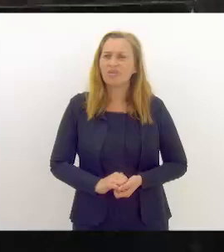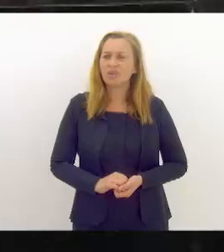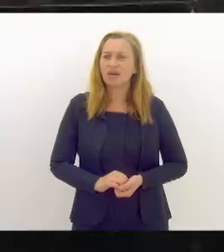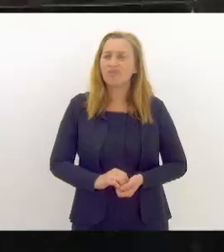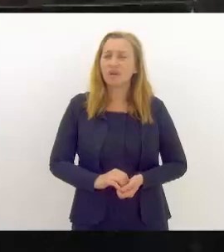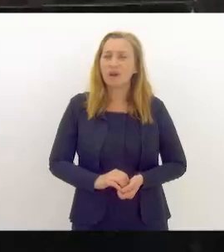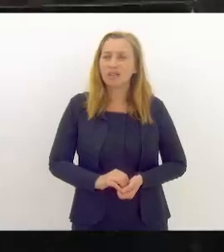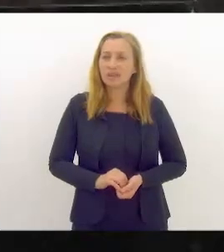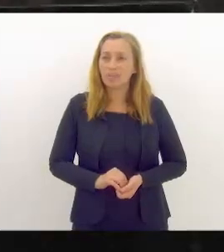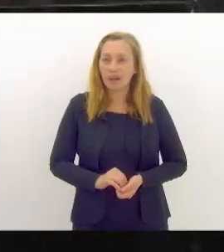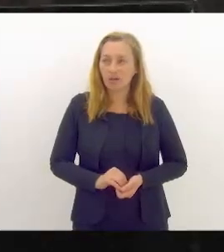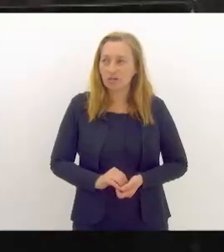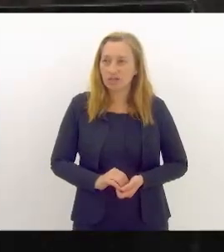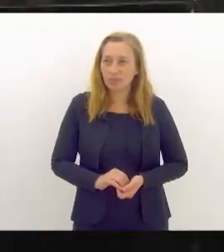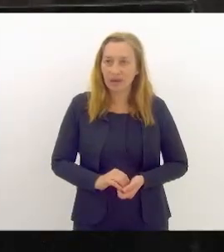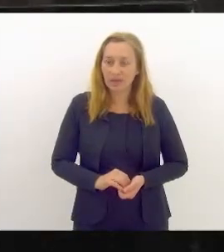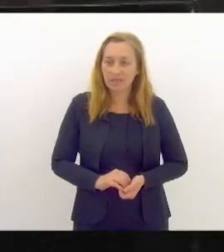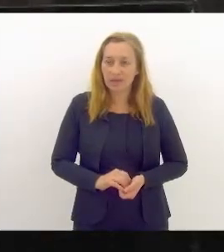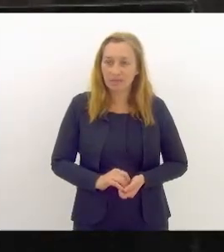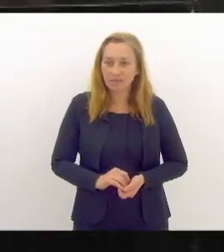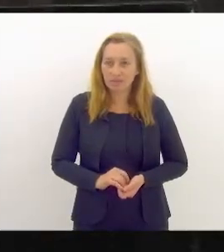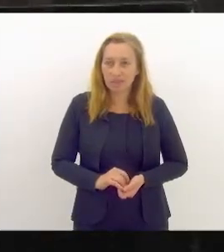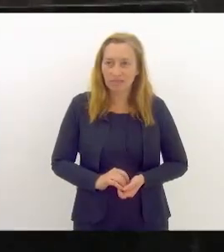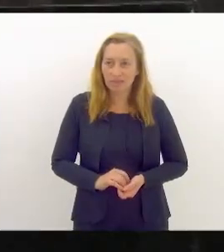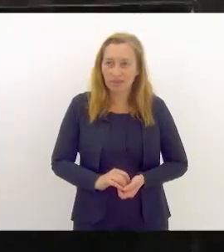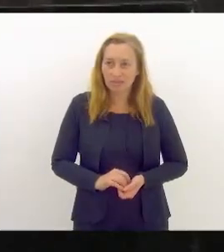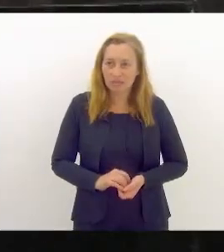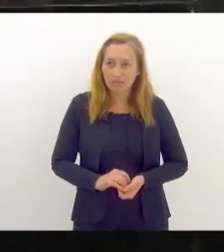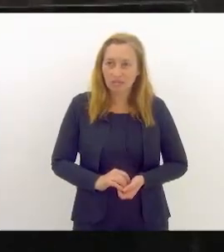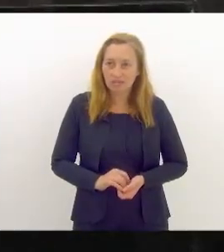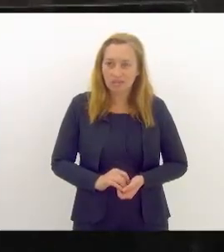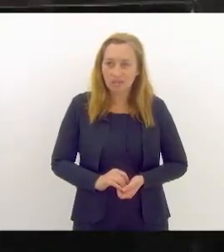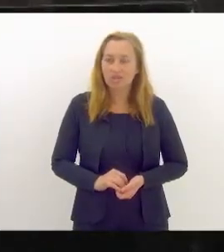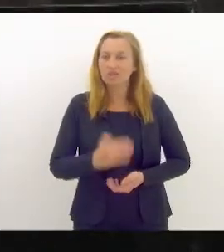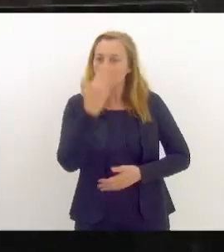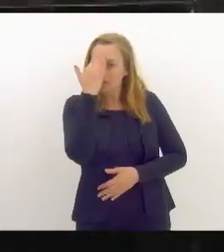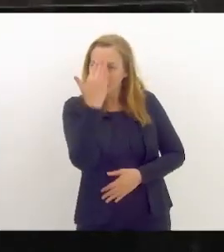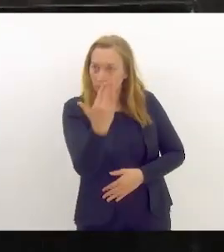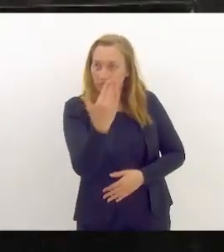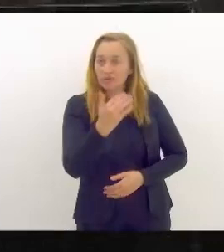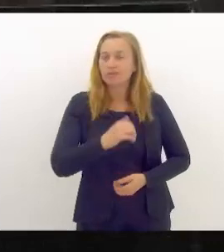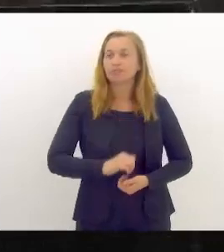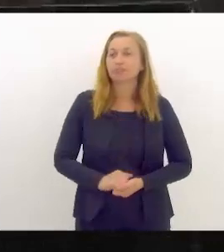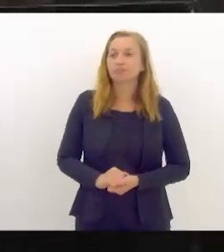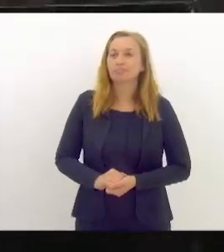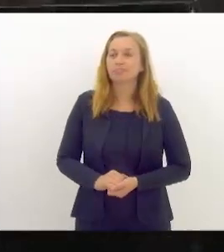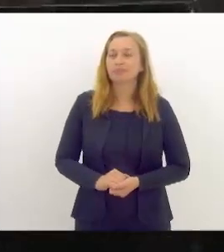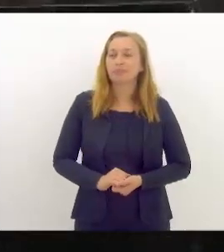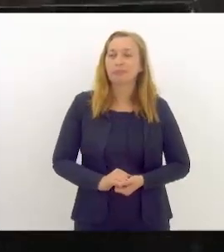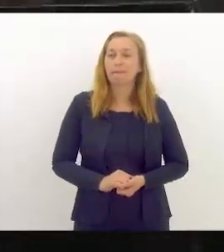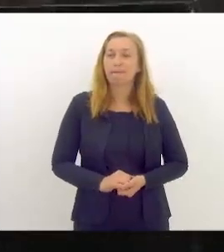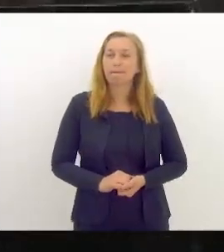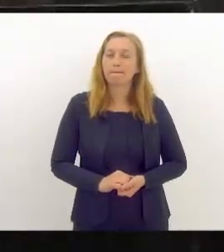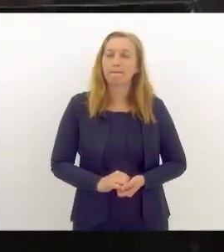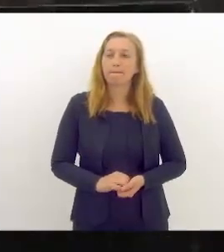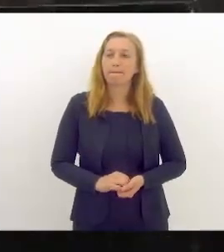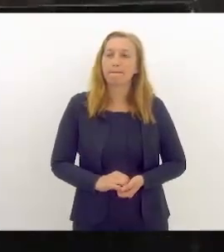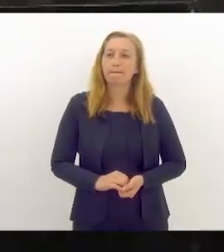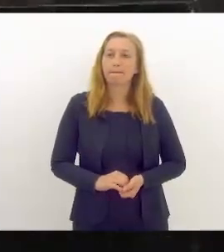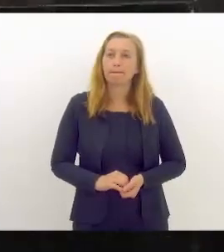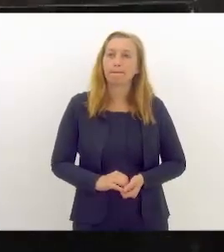com algo muito maior que a gente mesmo porque quando a gente é grato a gente normalmente a gente é grato a algo